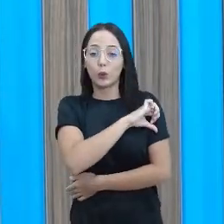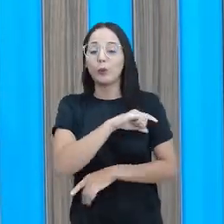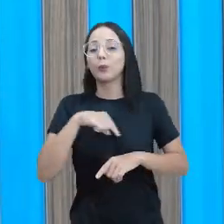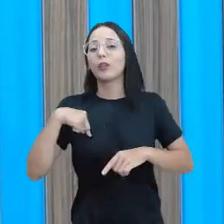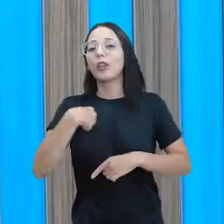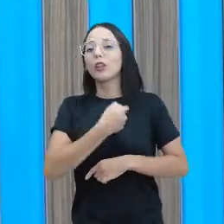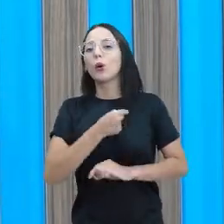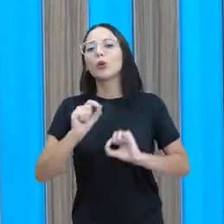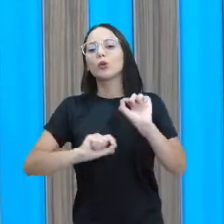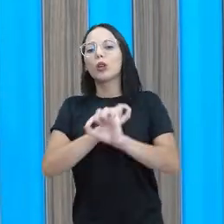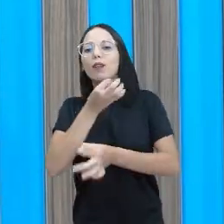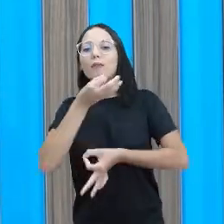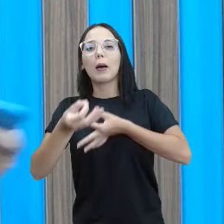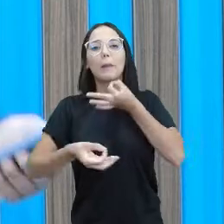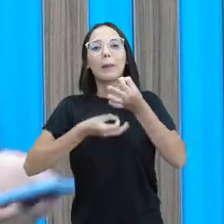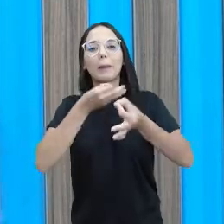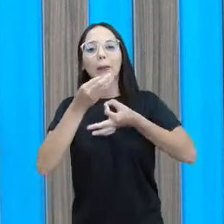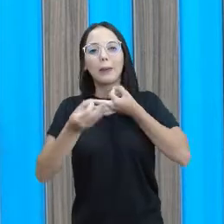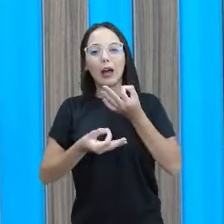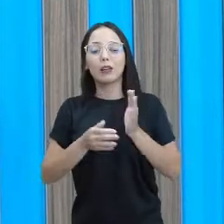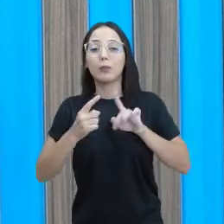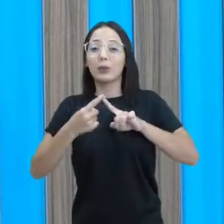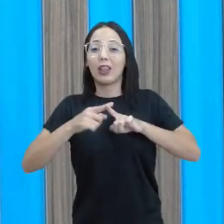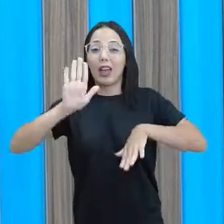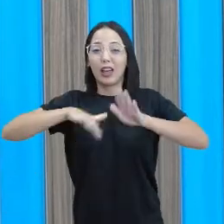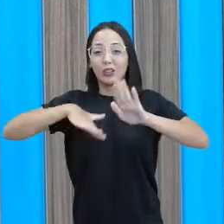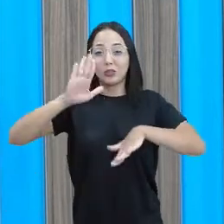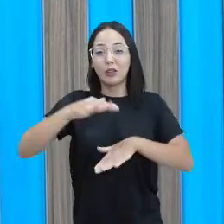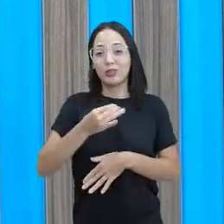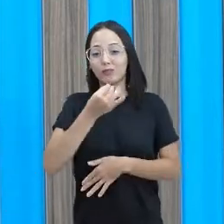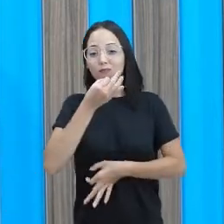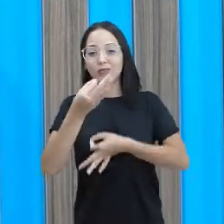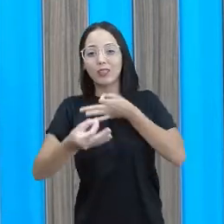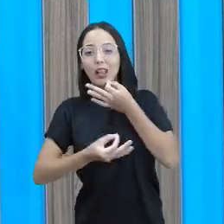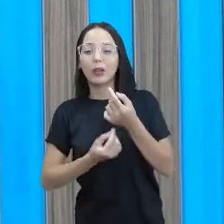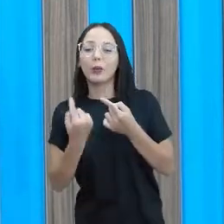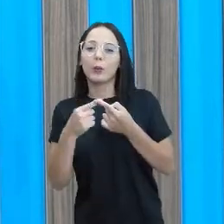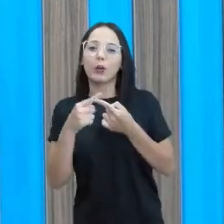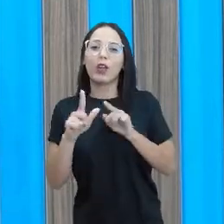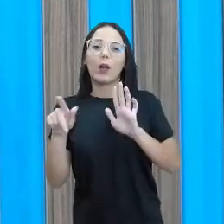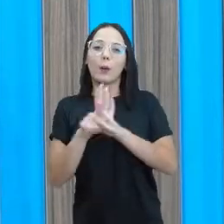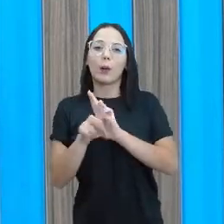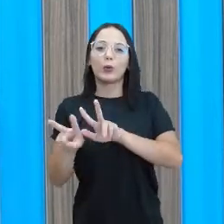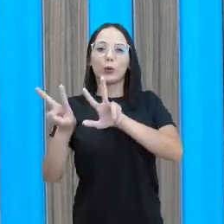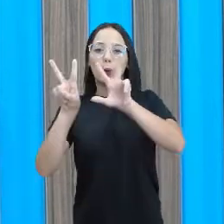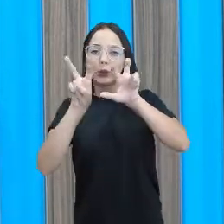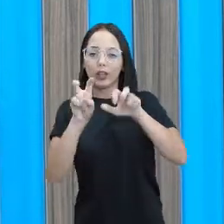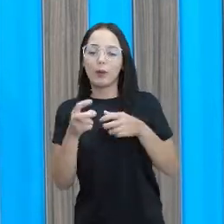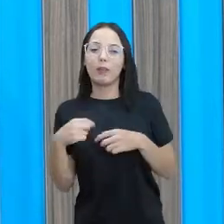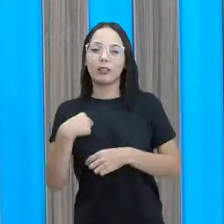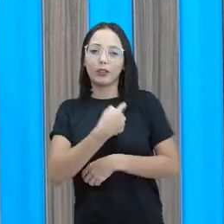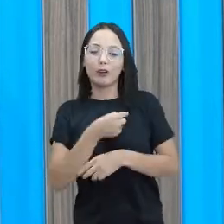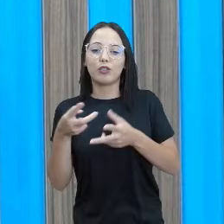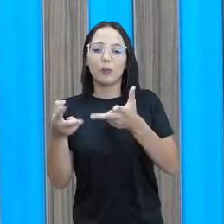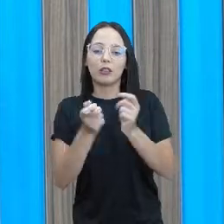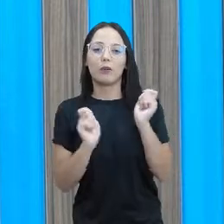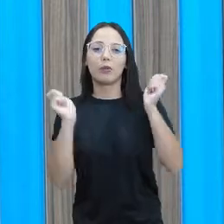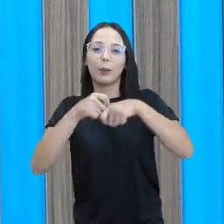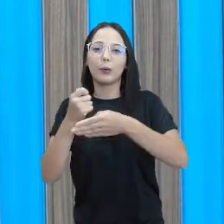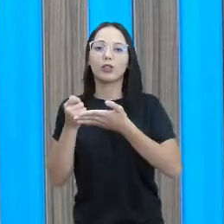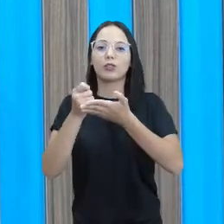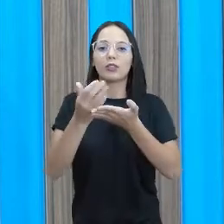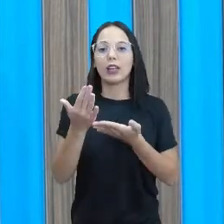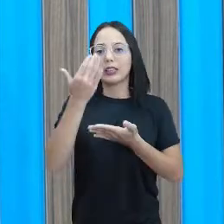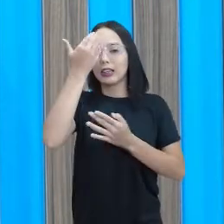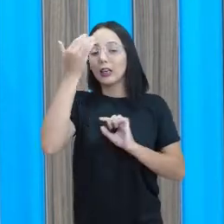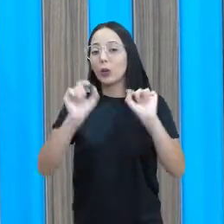fazer essas sugestões, né? Então a gente muitas vezes faz essa sugestão porque são temas que a gente percebe que pode te ajudar a